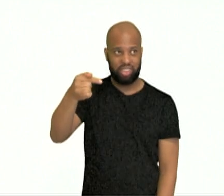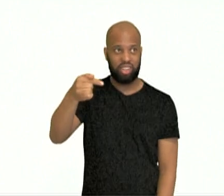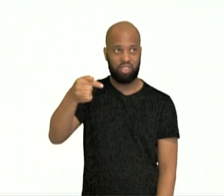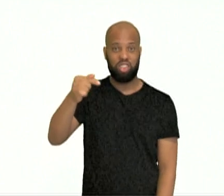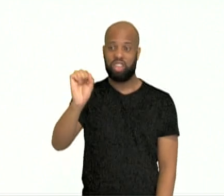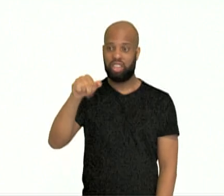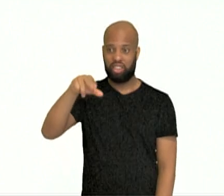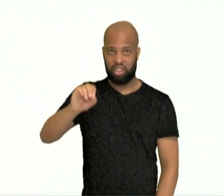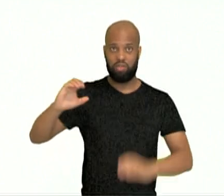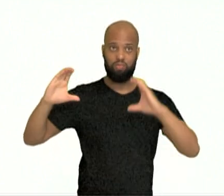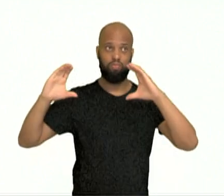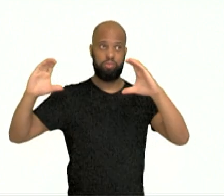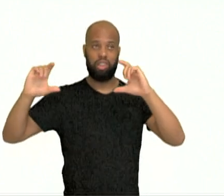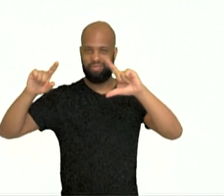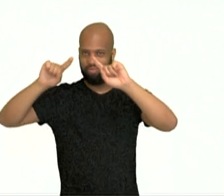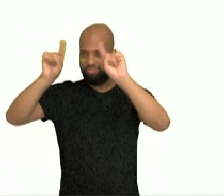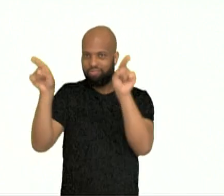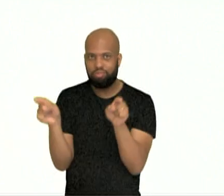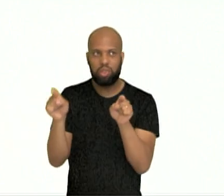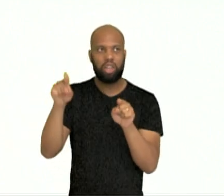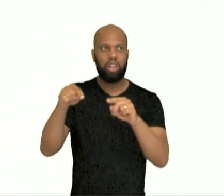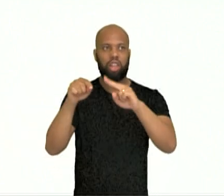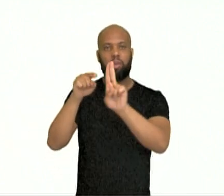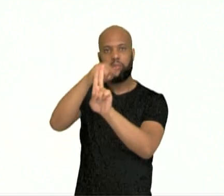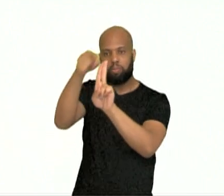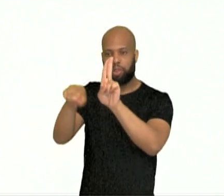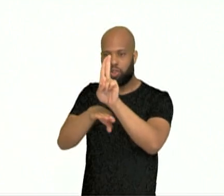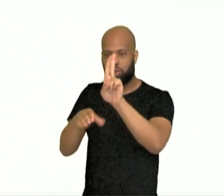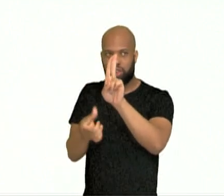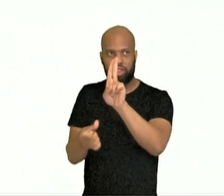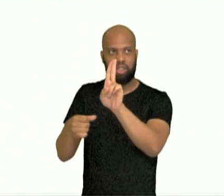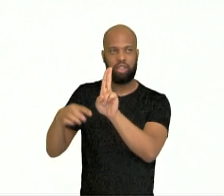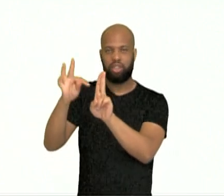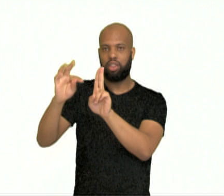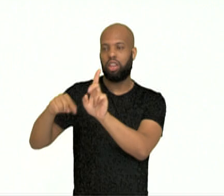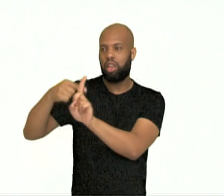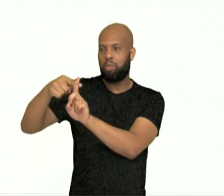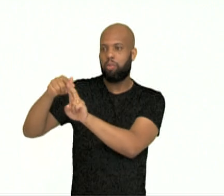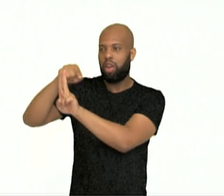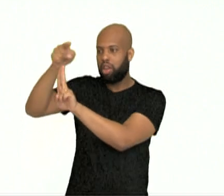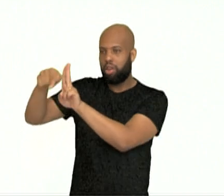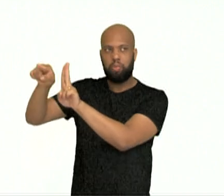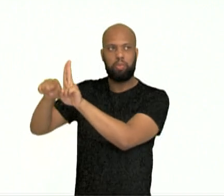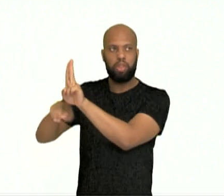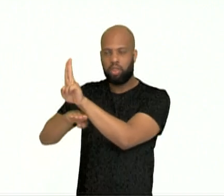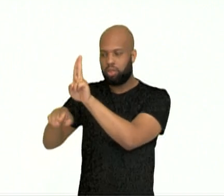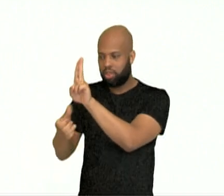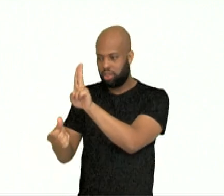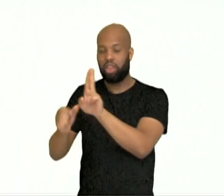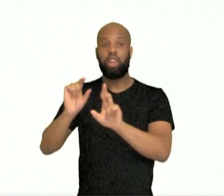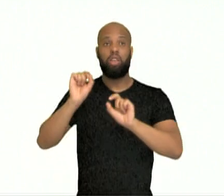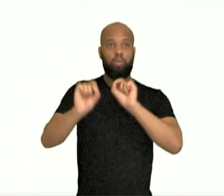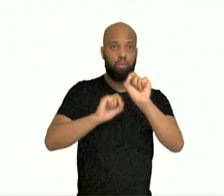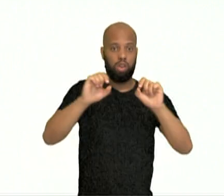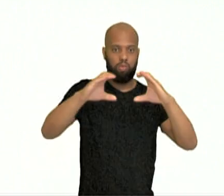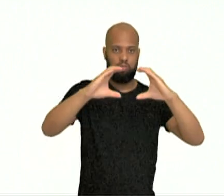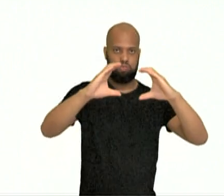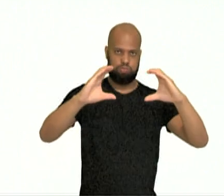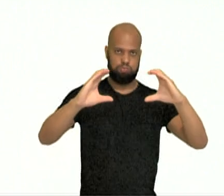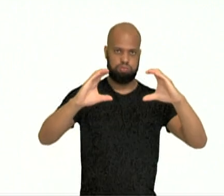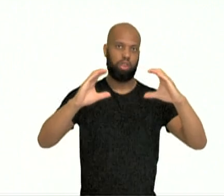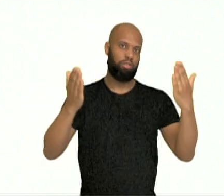seno de π sobre 6t mais π sobre 6. É uma função um